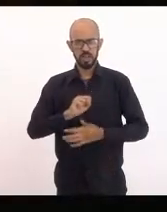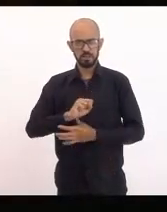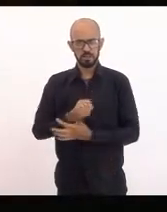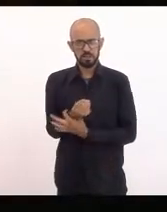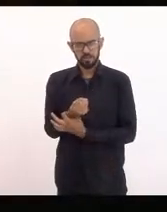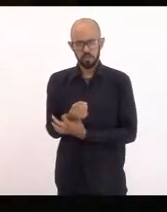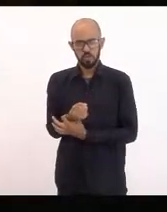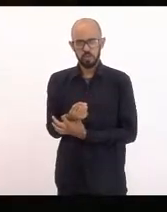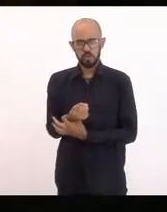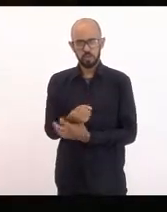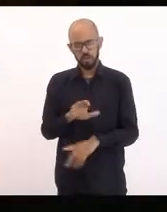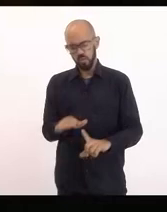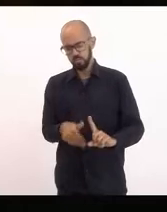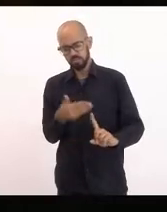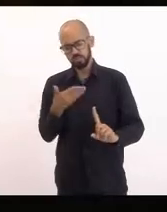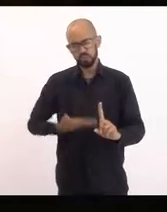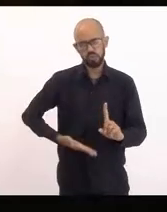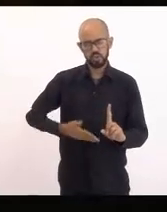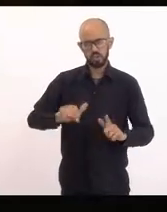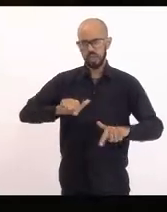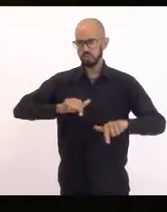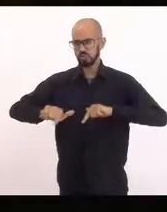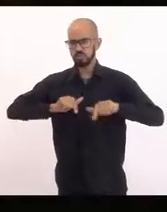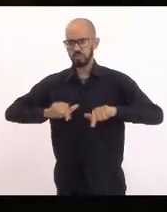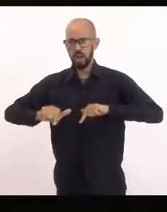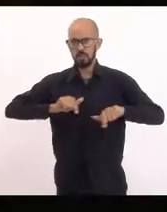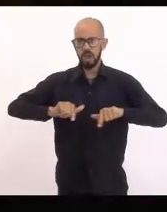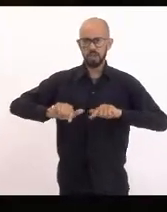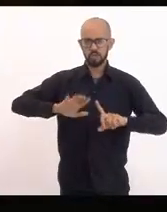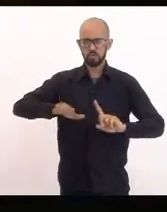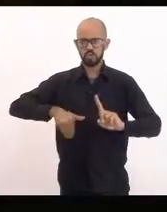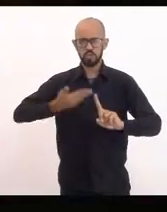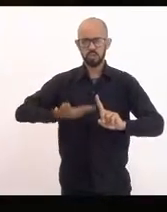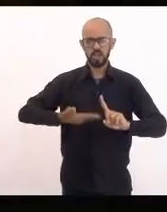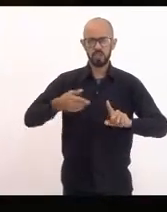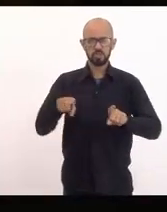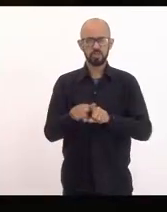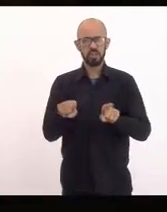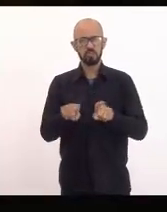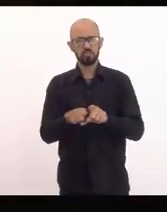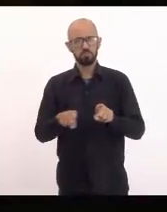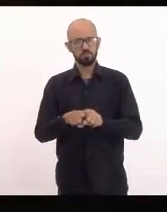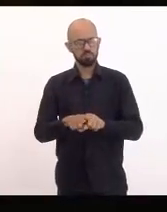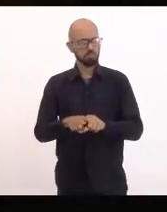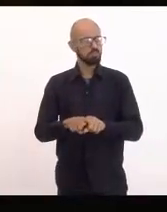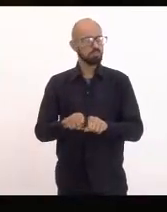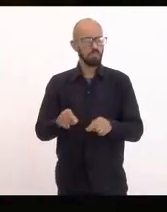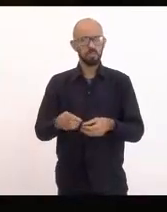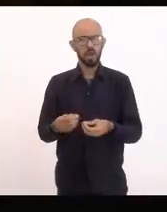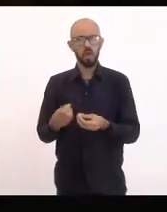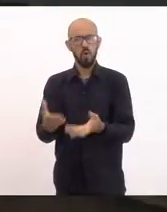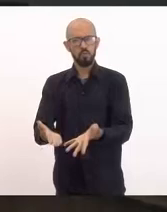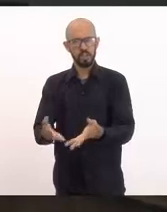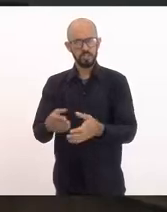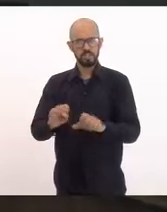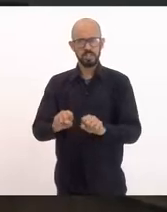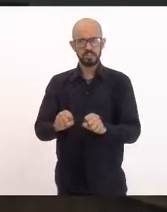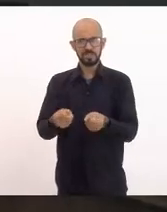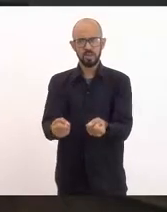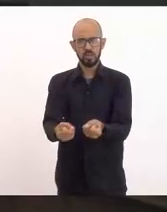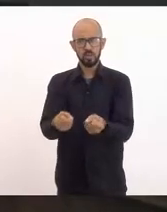com dignidade no seu trabalho, dignidade também, podendo oferecer, assim, segurança